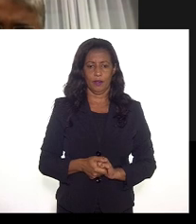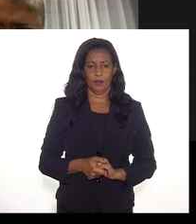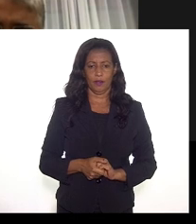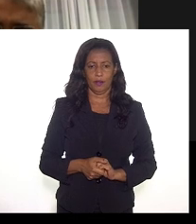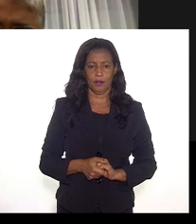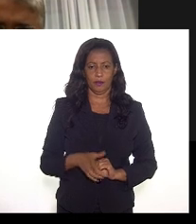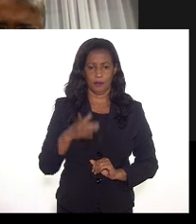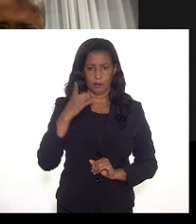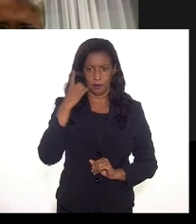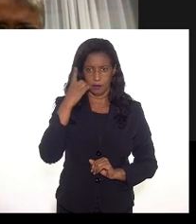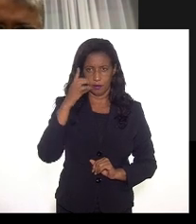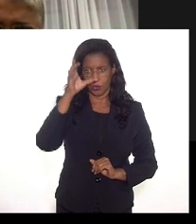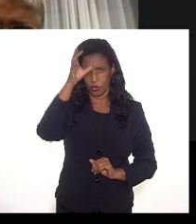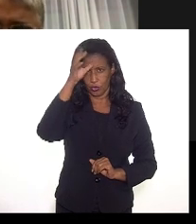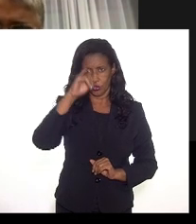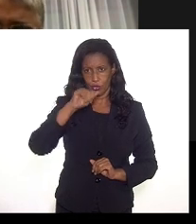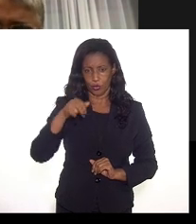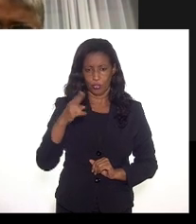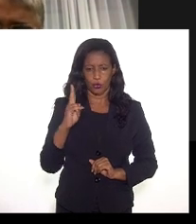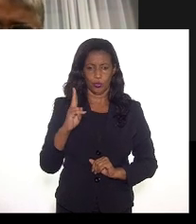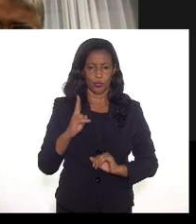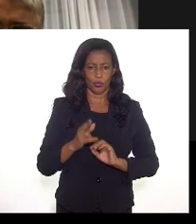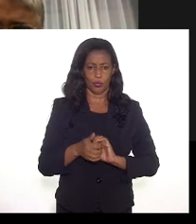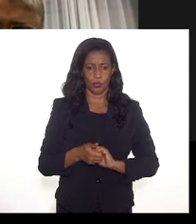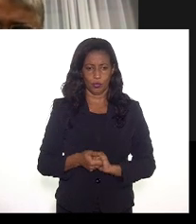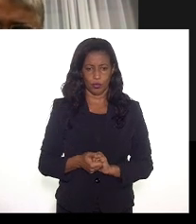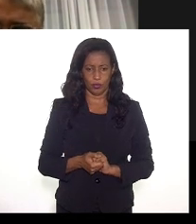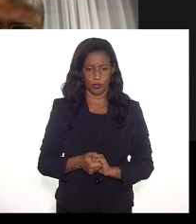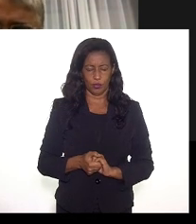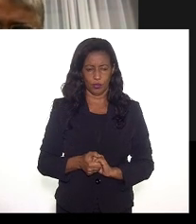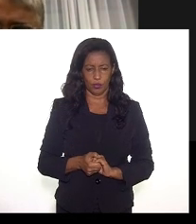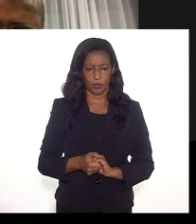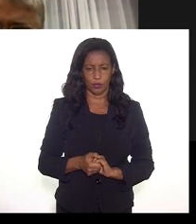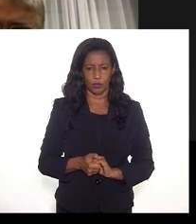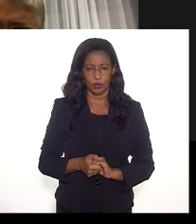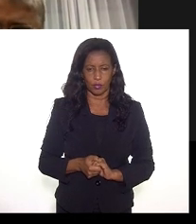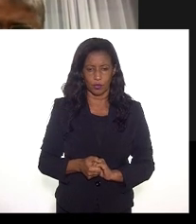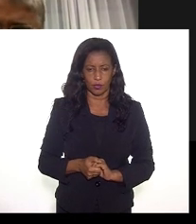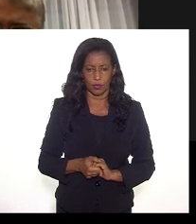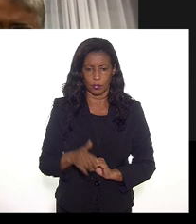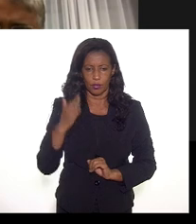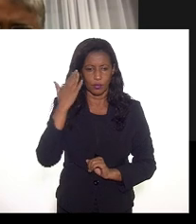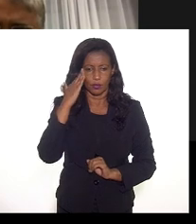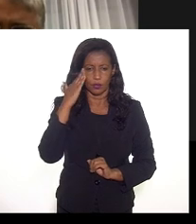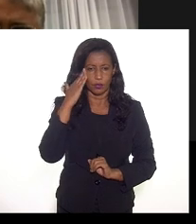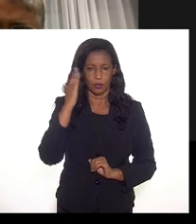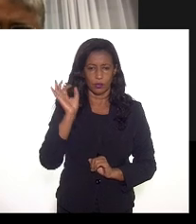Deputada Tia Ju? Deputada Tia Ju? Que projeto a senhora está votando? Eu não entendi.